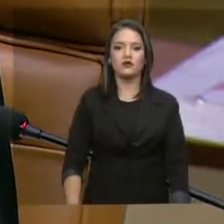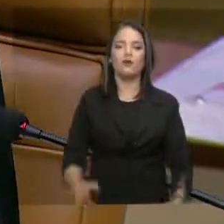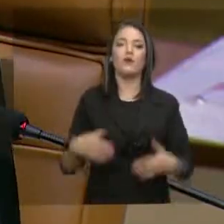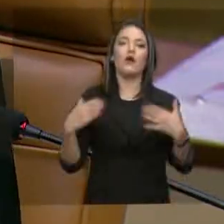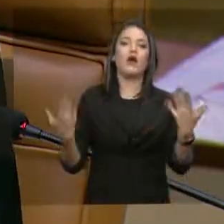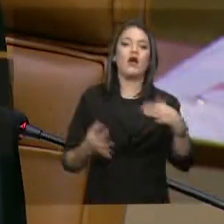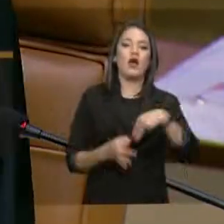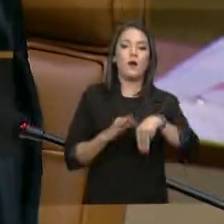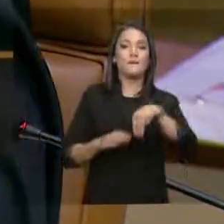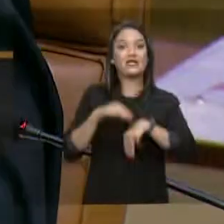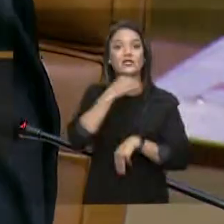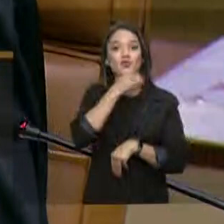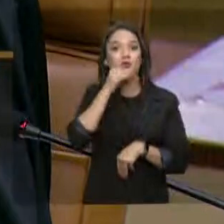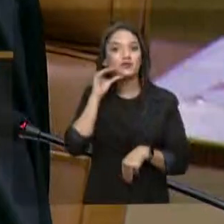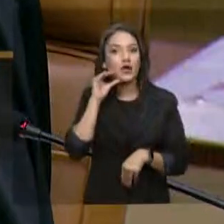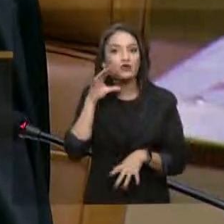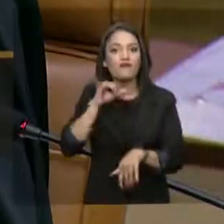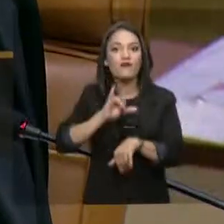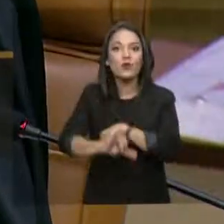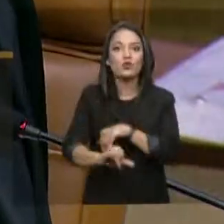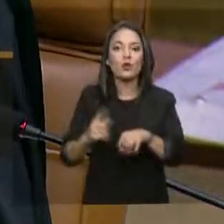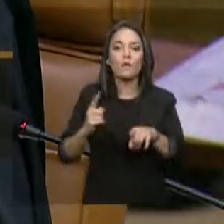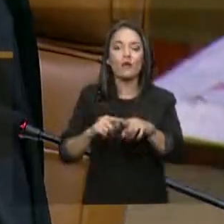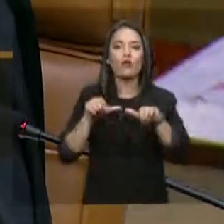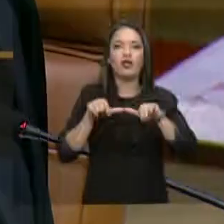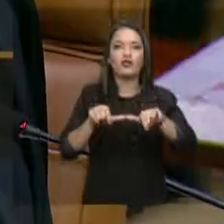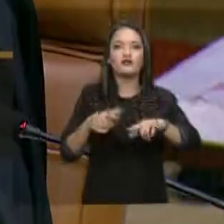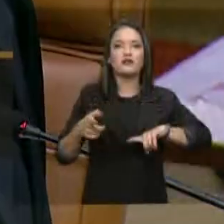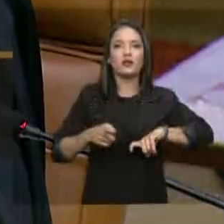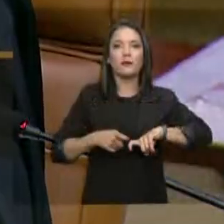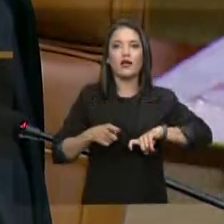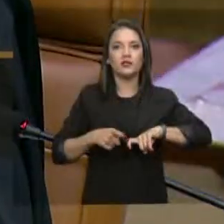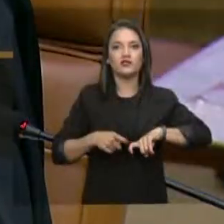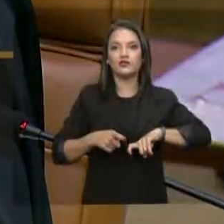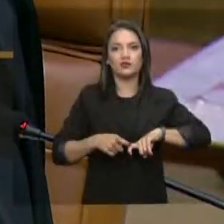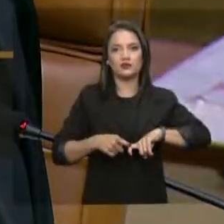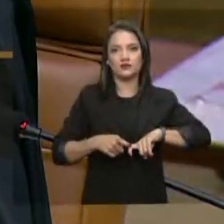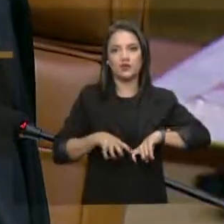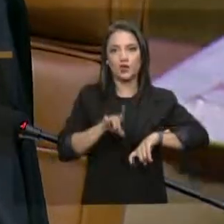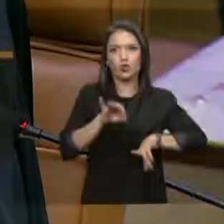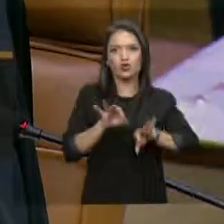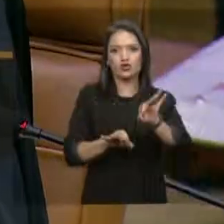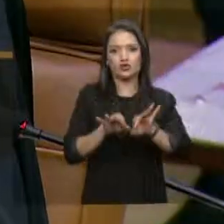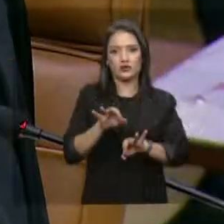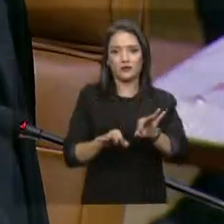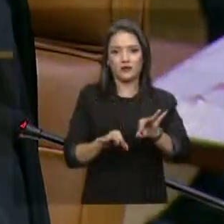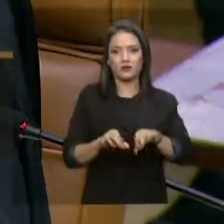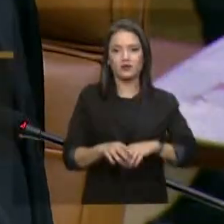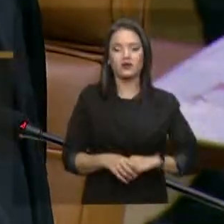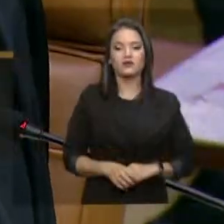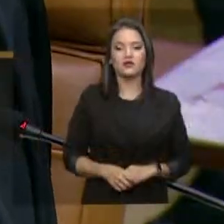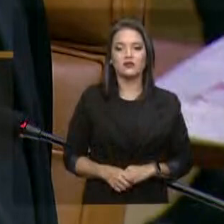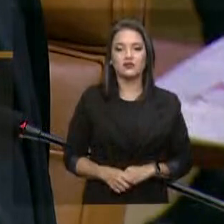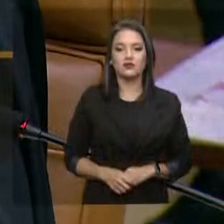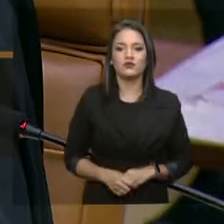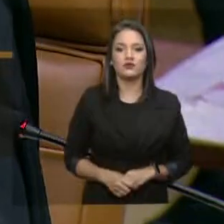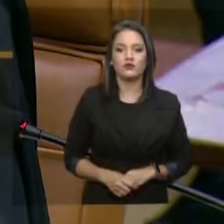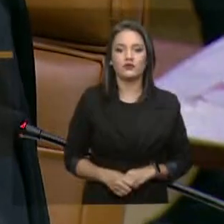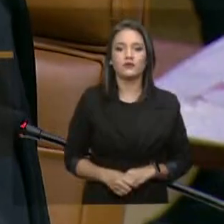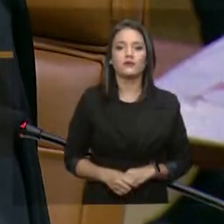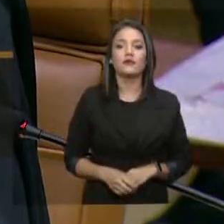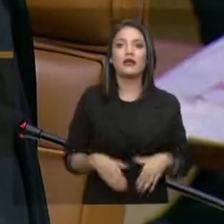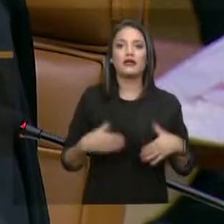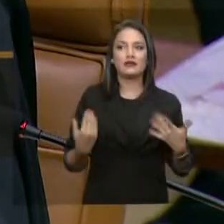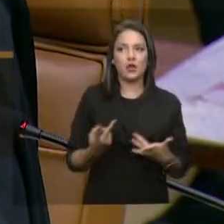de Mello, por motivo de licença médica, não participou daquele julgamento. A segunda turma